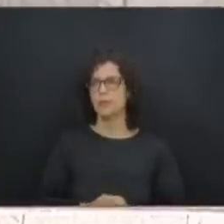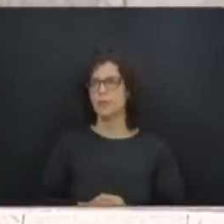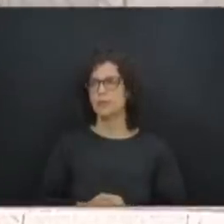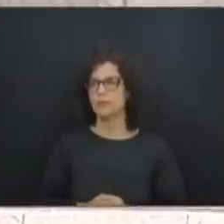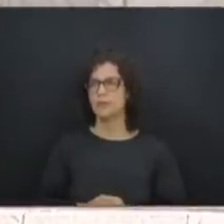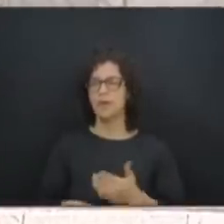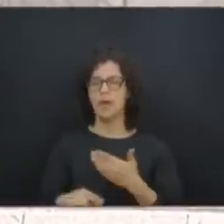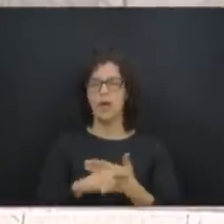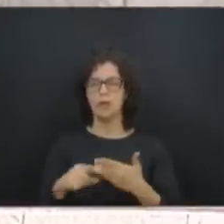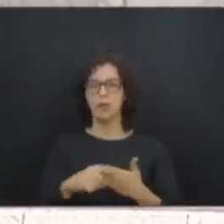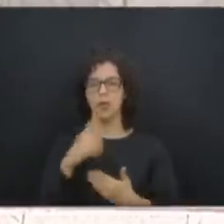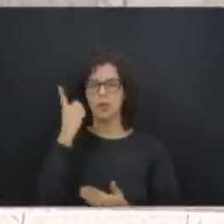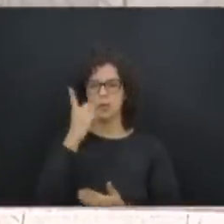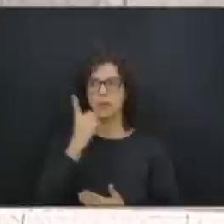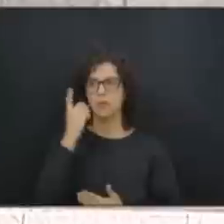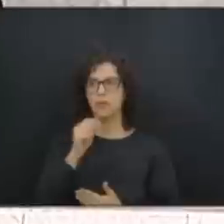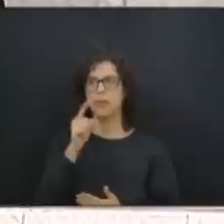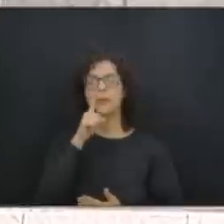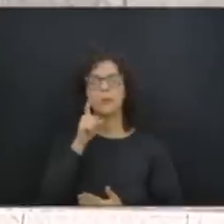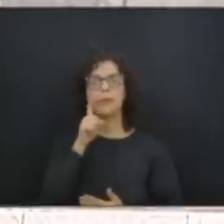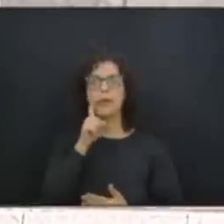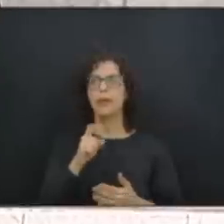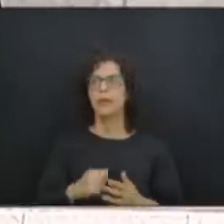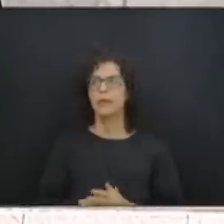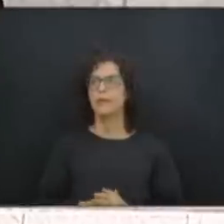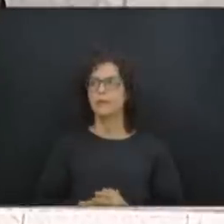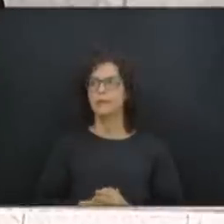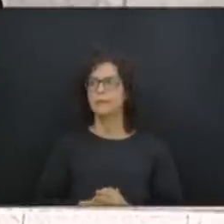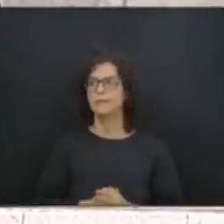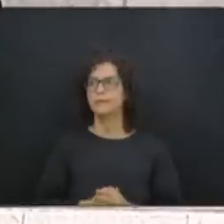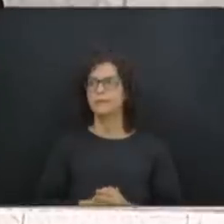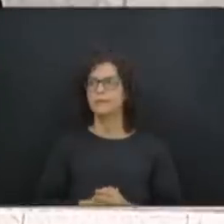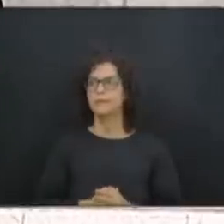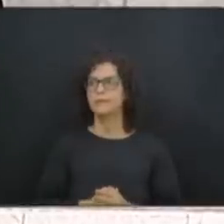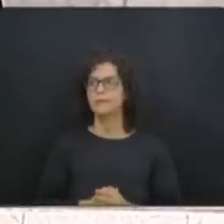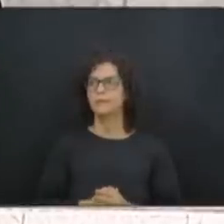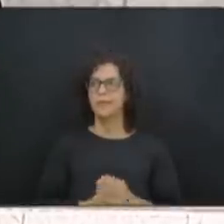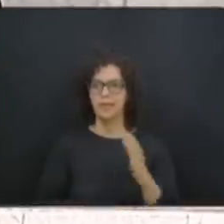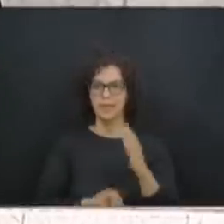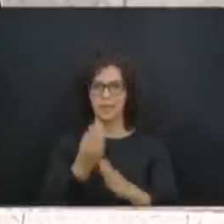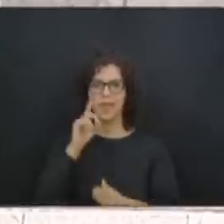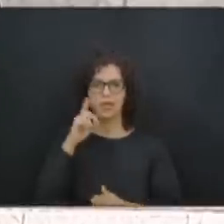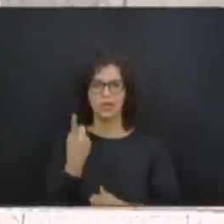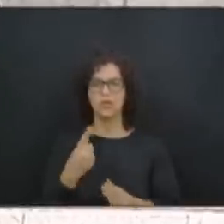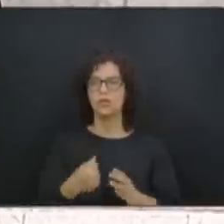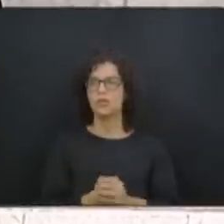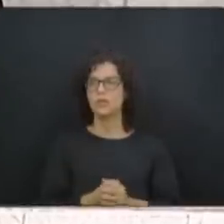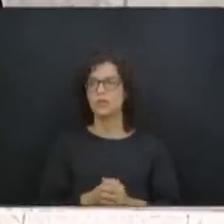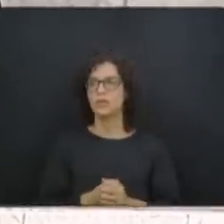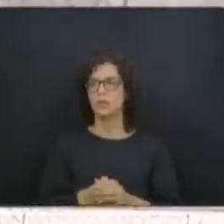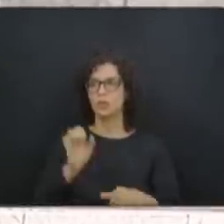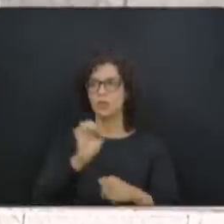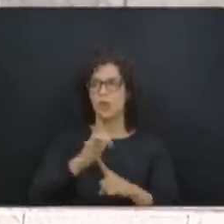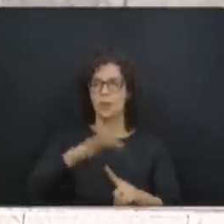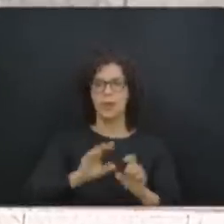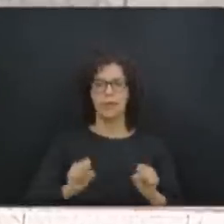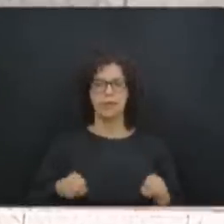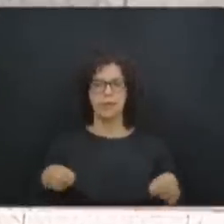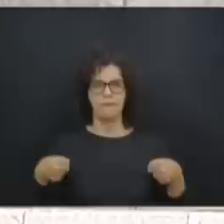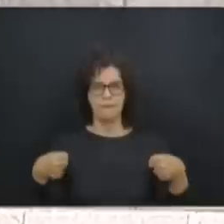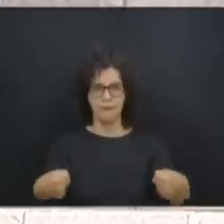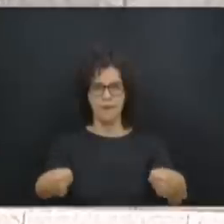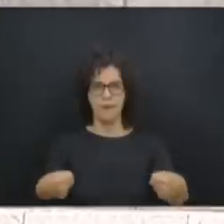de autoria do deputado Michele Caputo o que institui dia Estadual em defesa